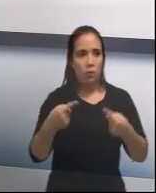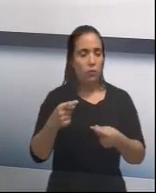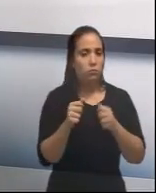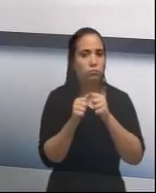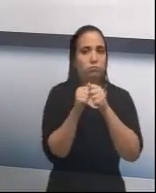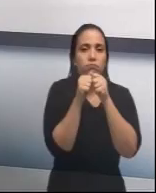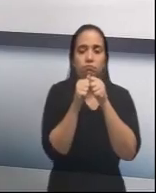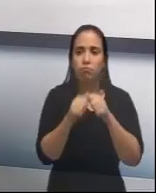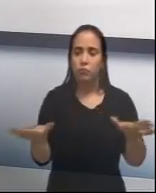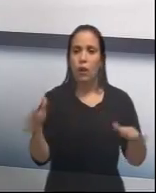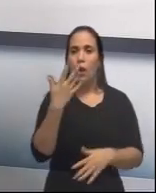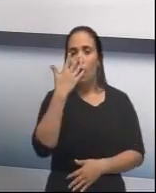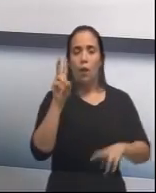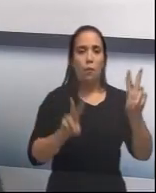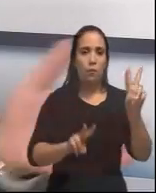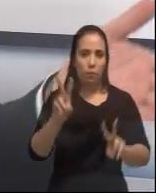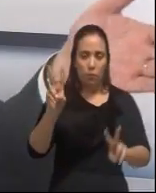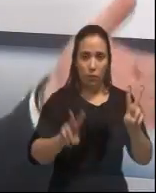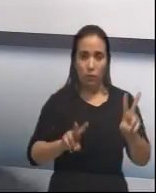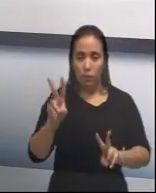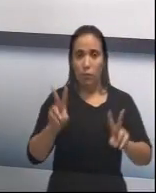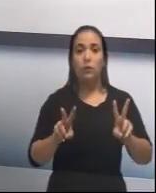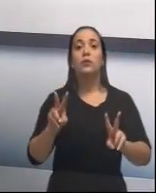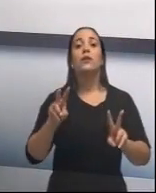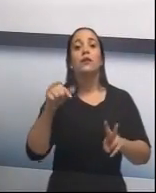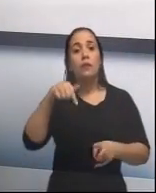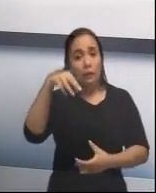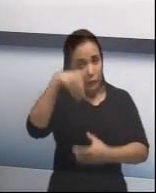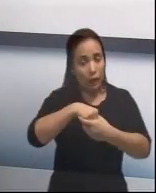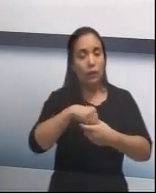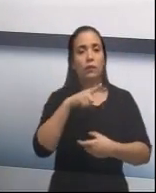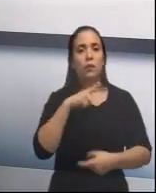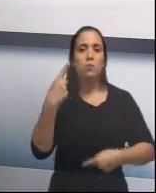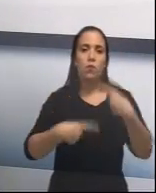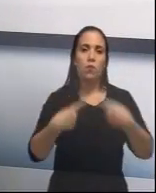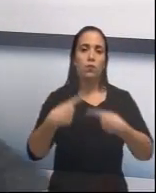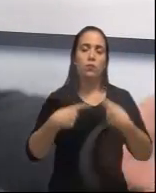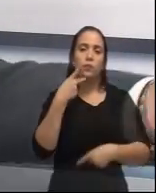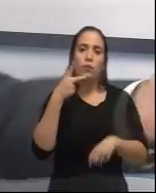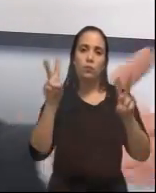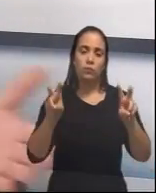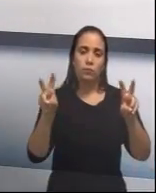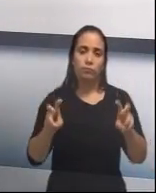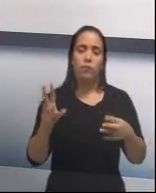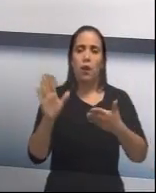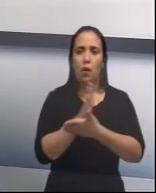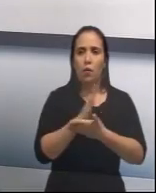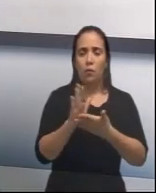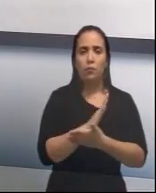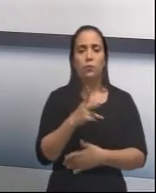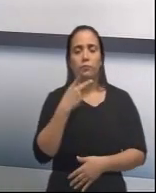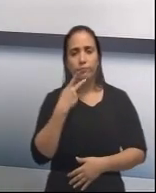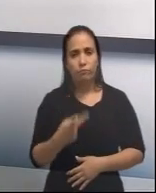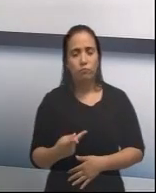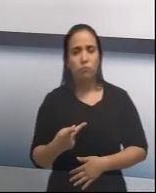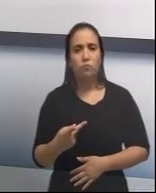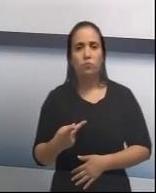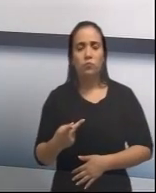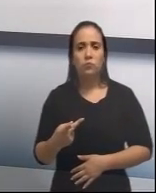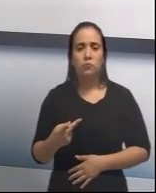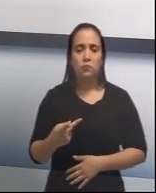carnaval, começava a política? Não, a política começou no carnaval. Né? E tem gente questionando, aí você vê, questiona,